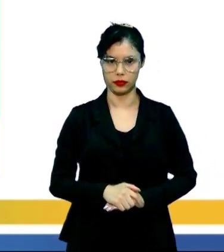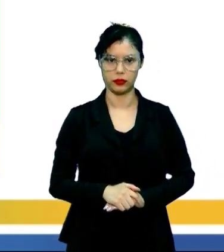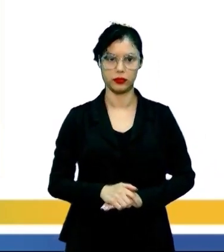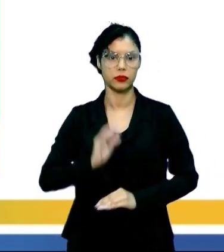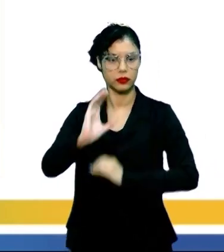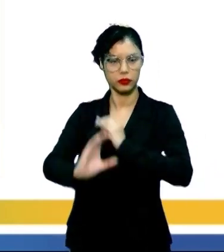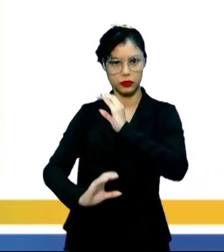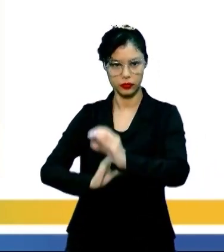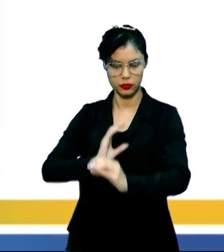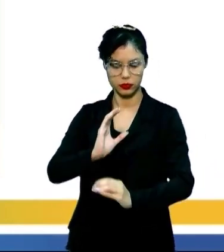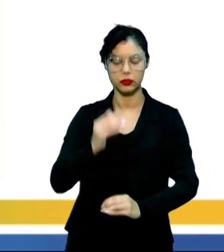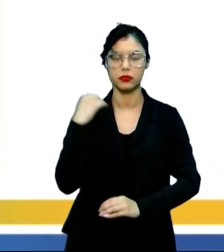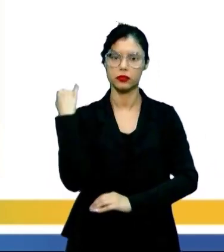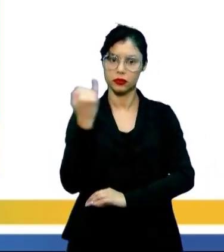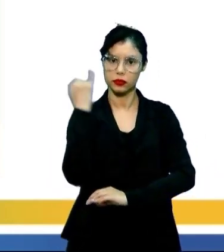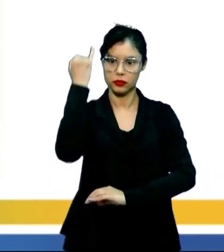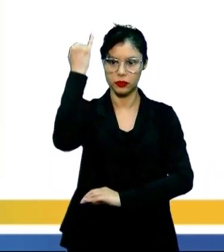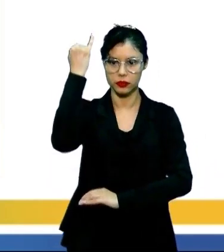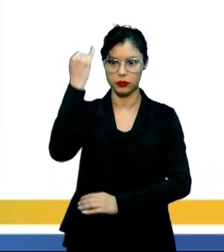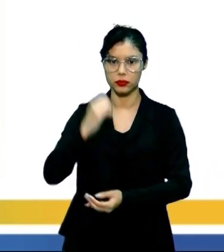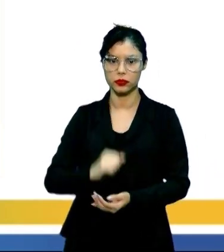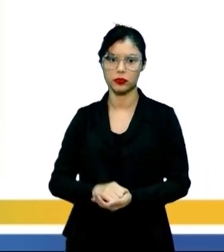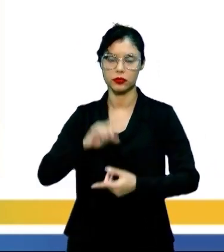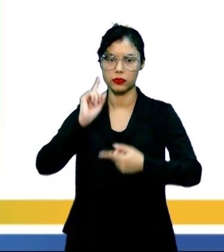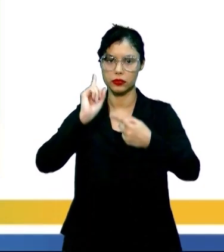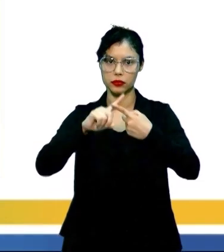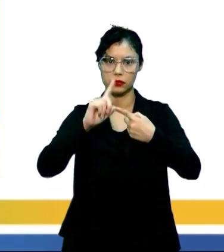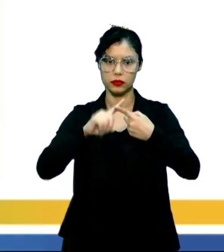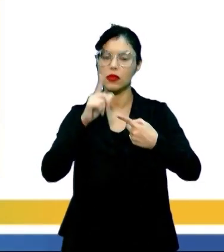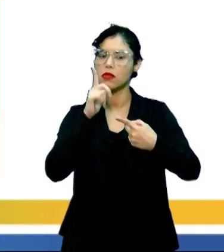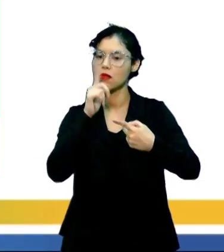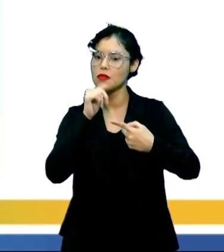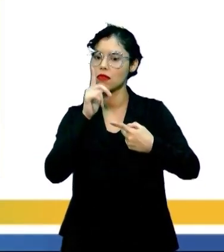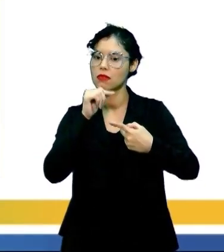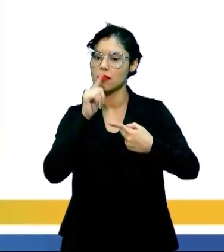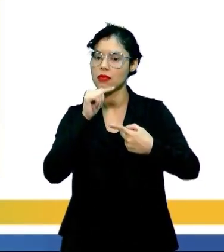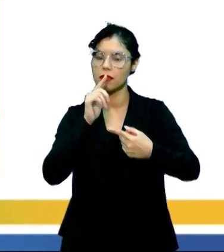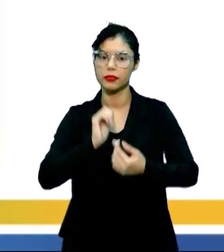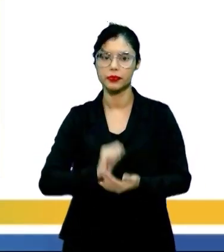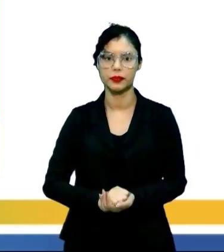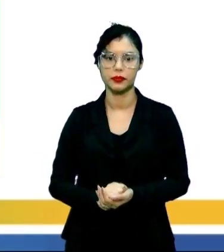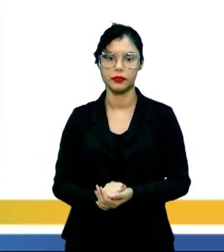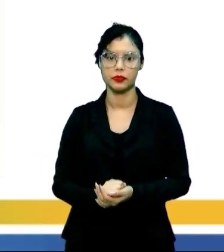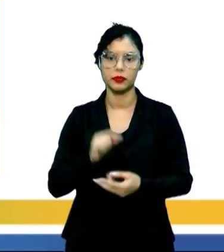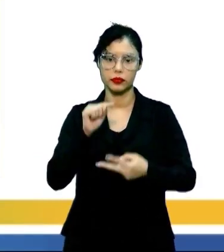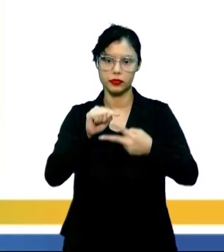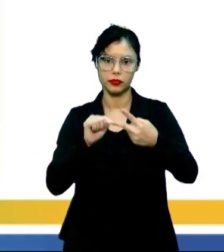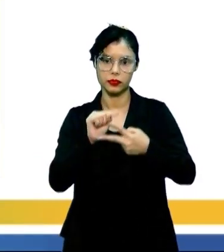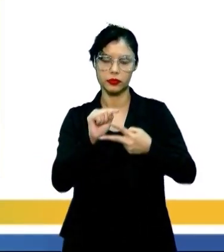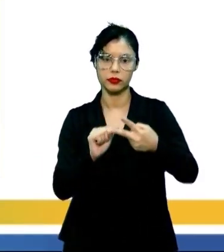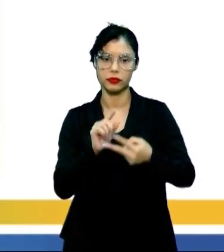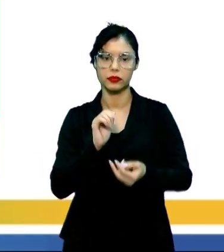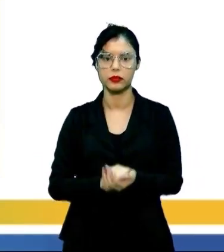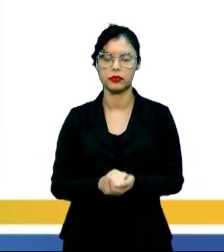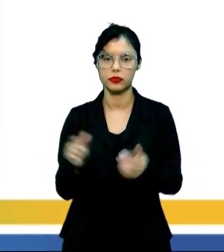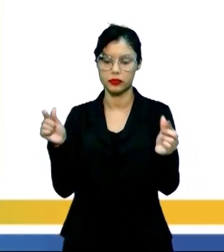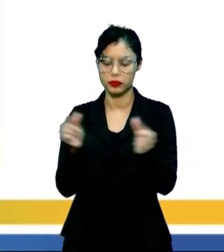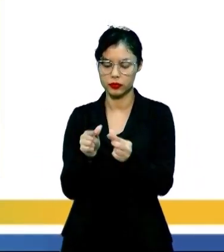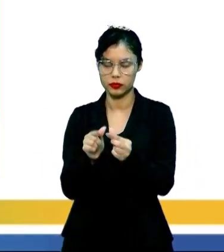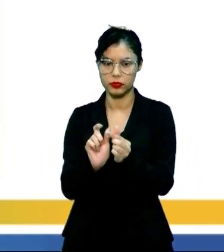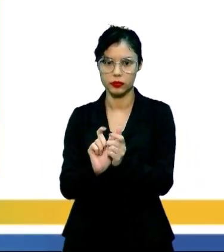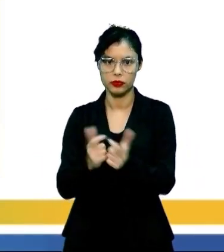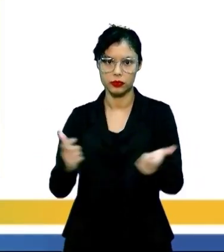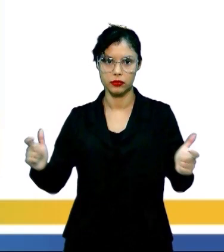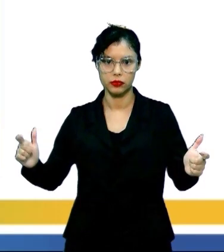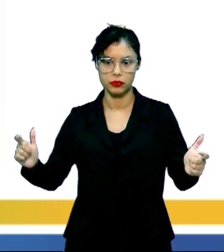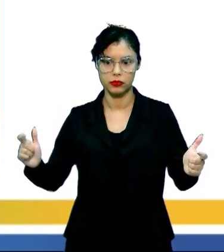Os ciclos principais. O ciclo da água. Existe 2 ciclos na água. É o pequeno e o grande